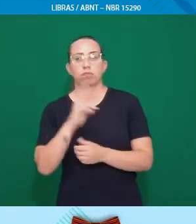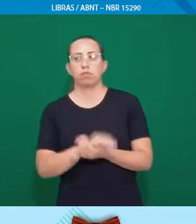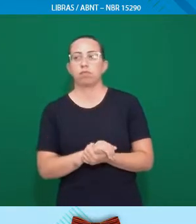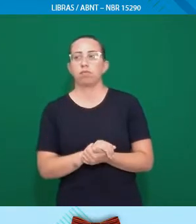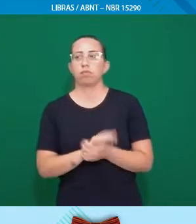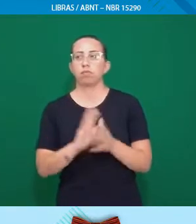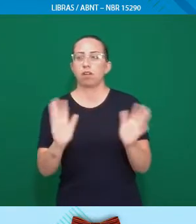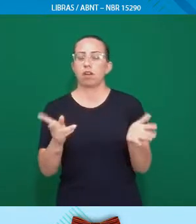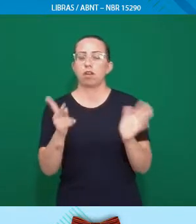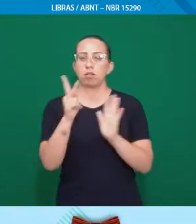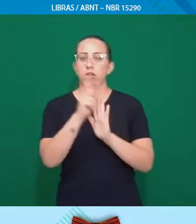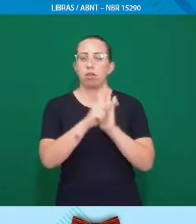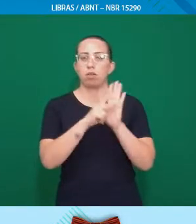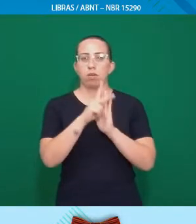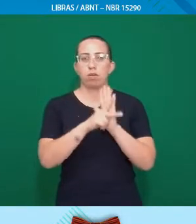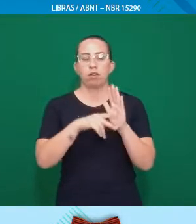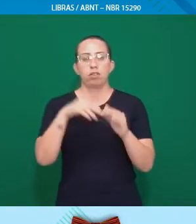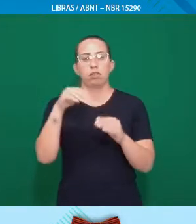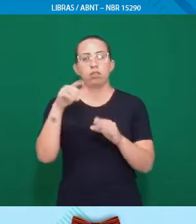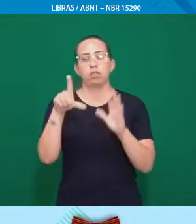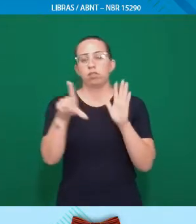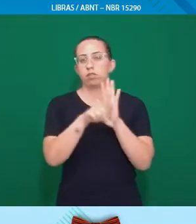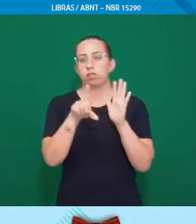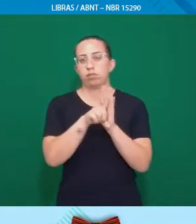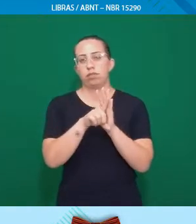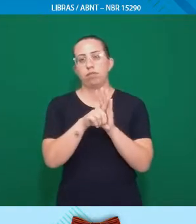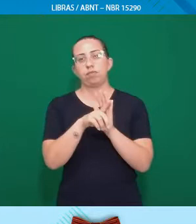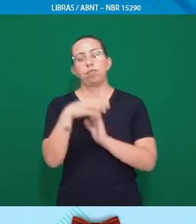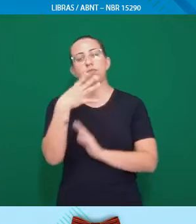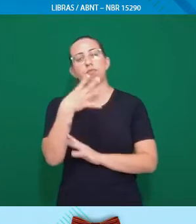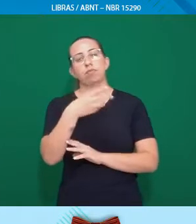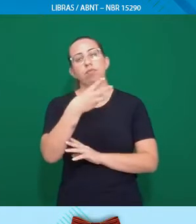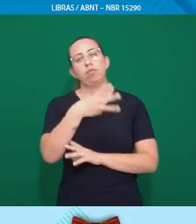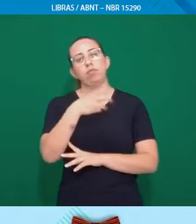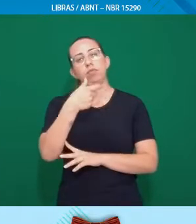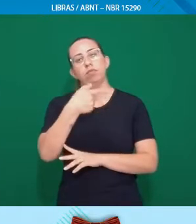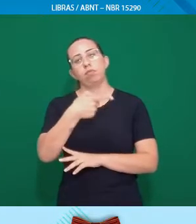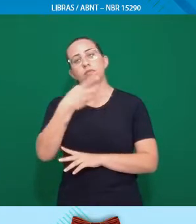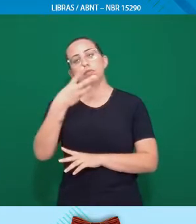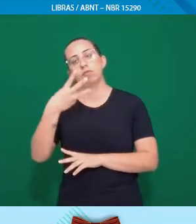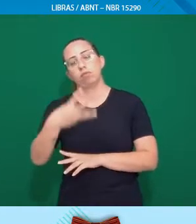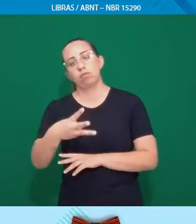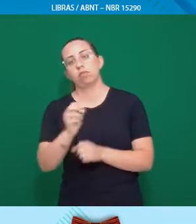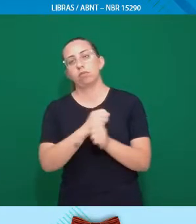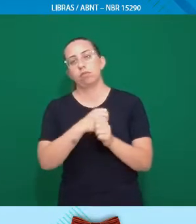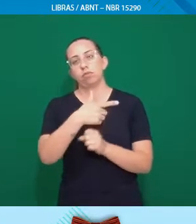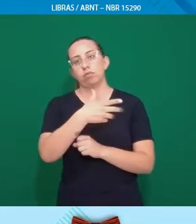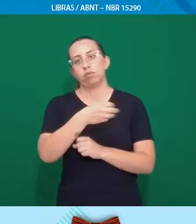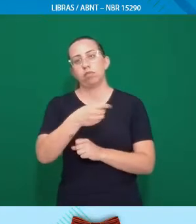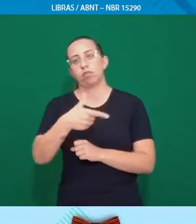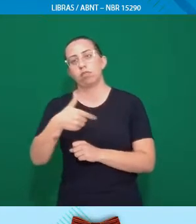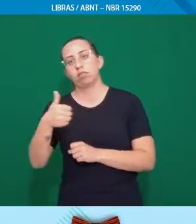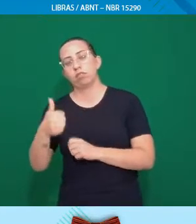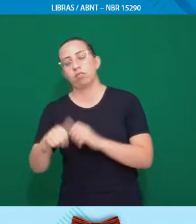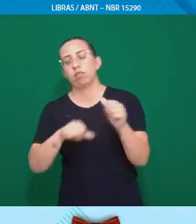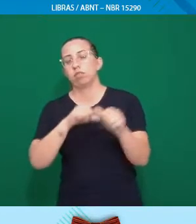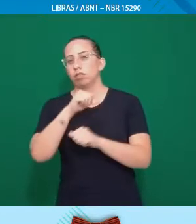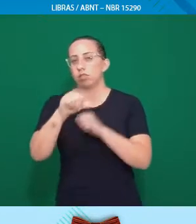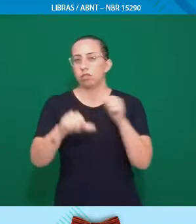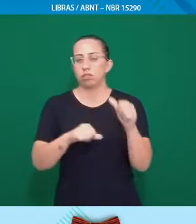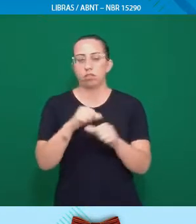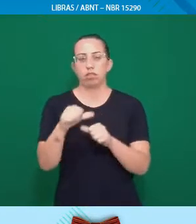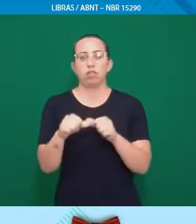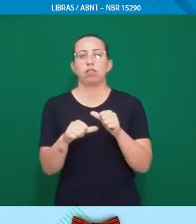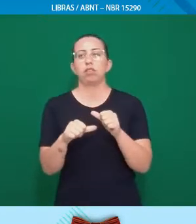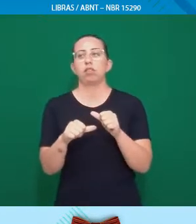pelos vereadores passamos agora projeto de lei ordinária do executivo 4373 2021 altera